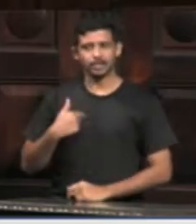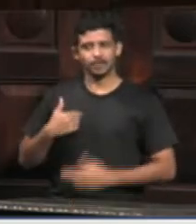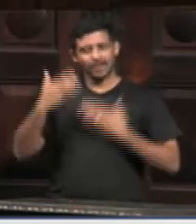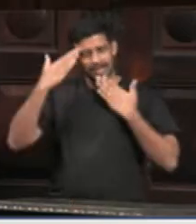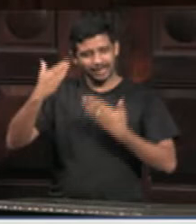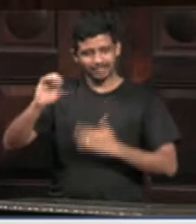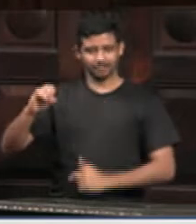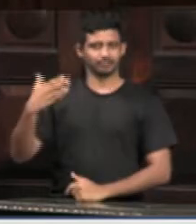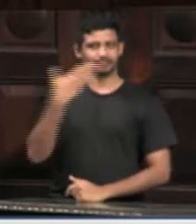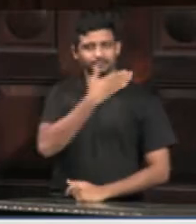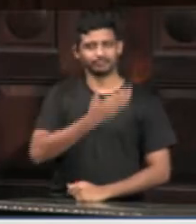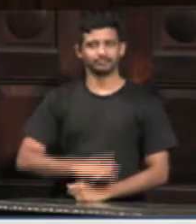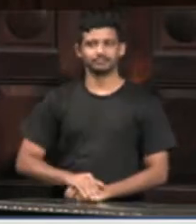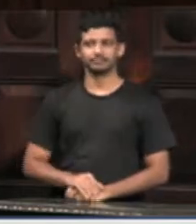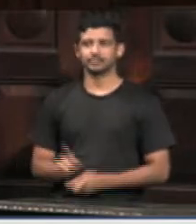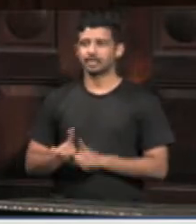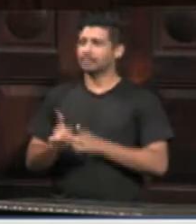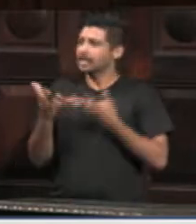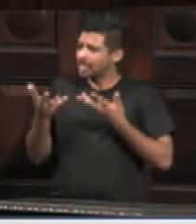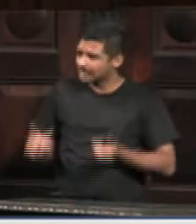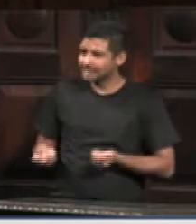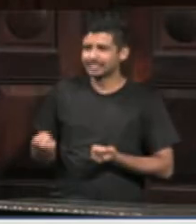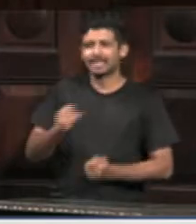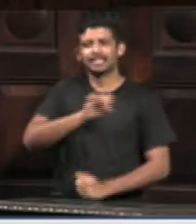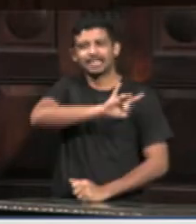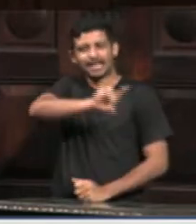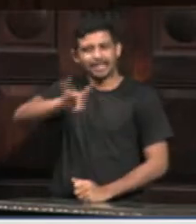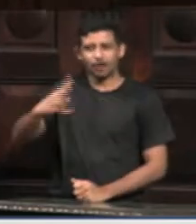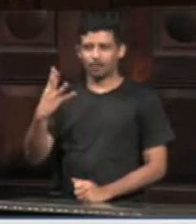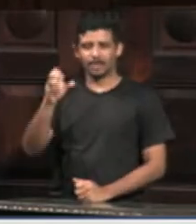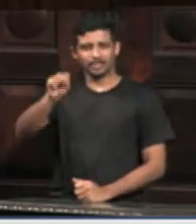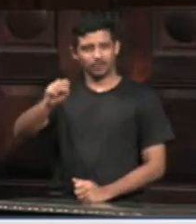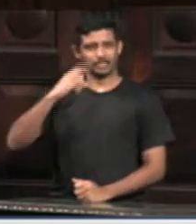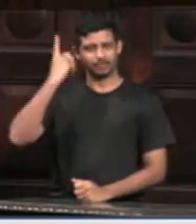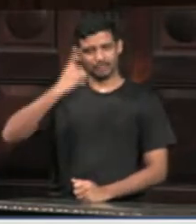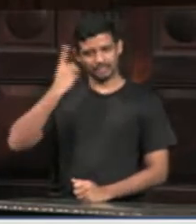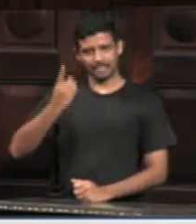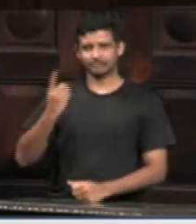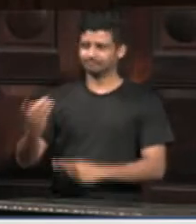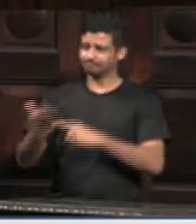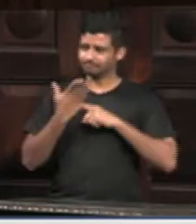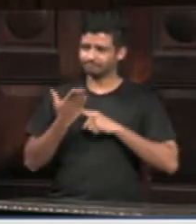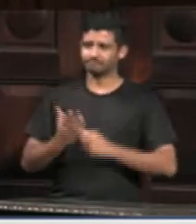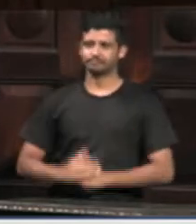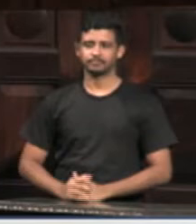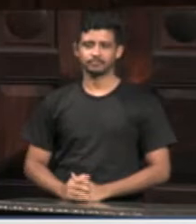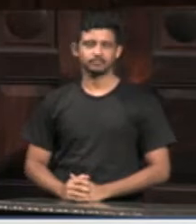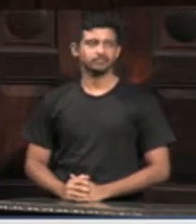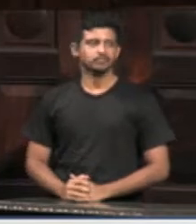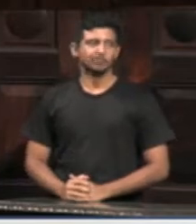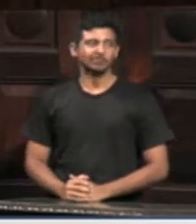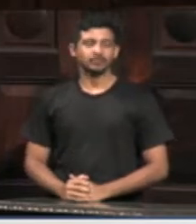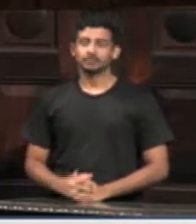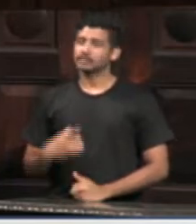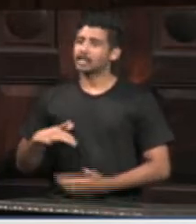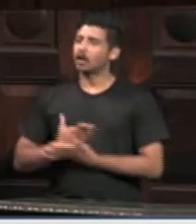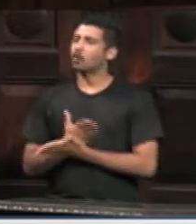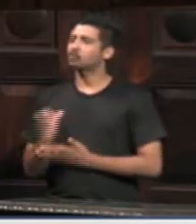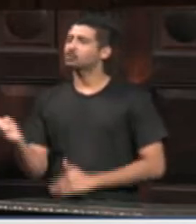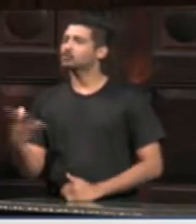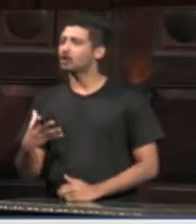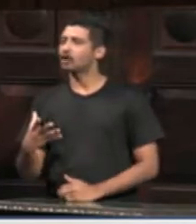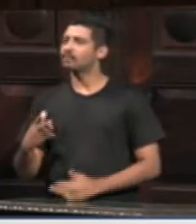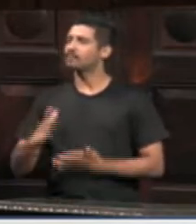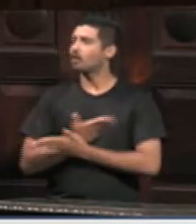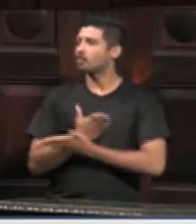divulgar, receber o apoio de 41 deputados. Então, eu quero, entre novos e antigos, e